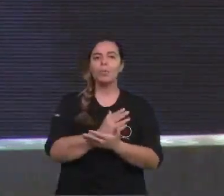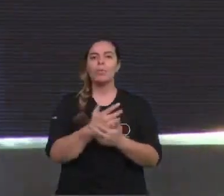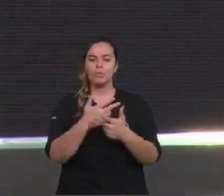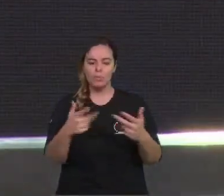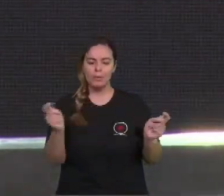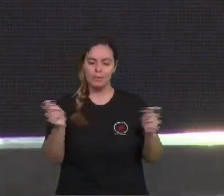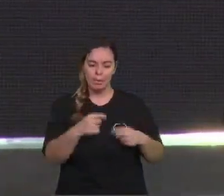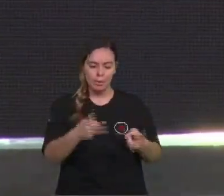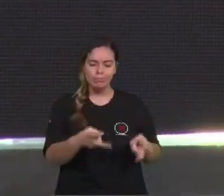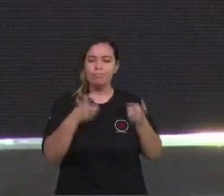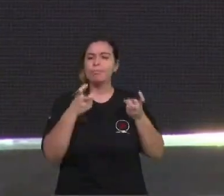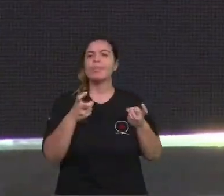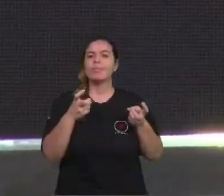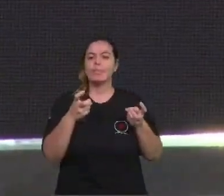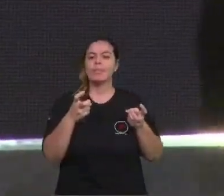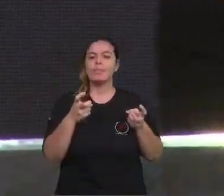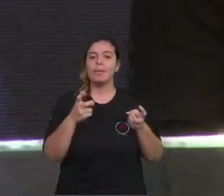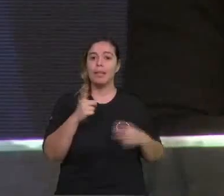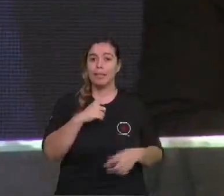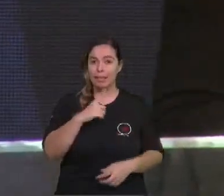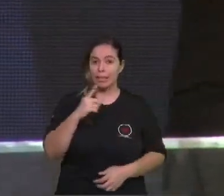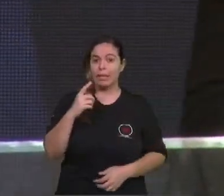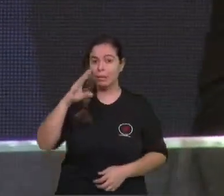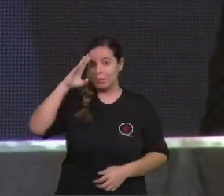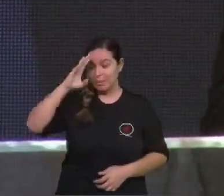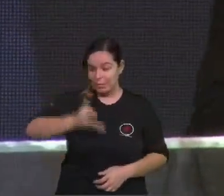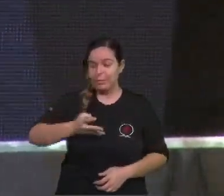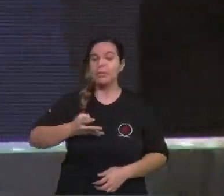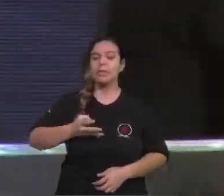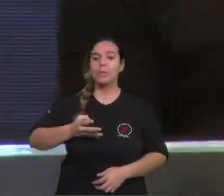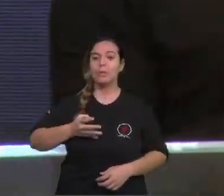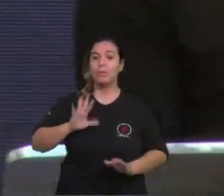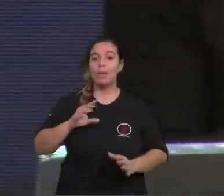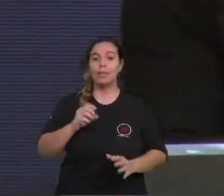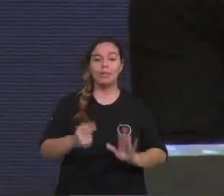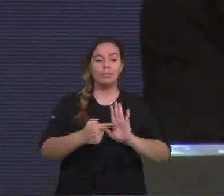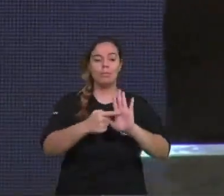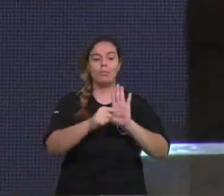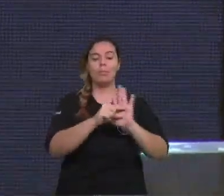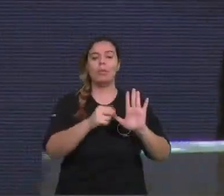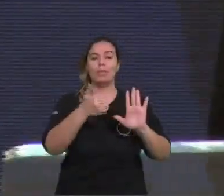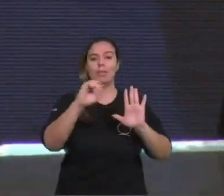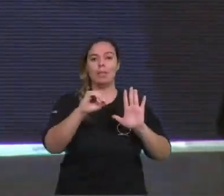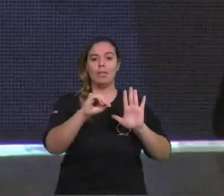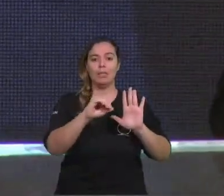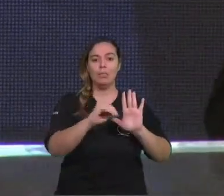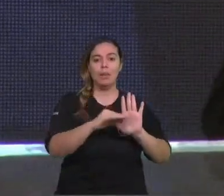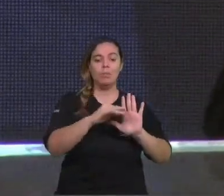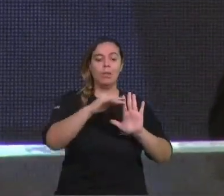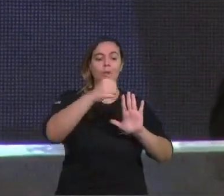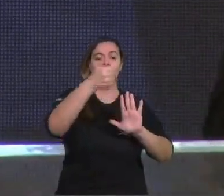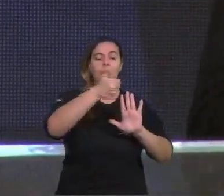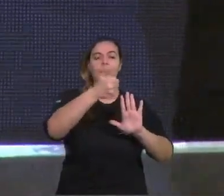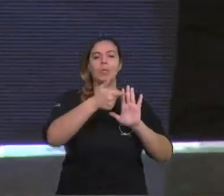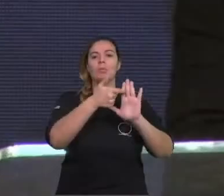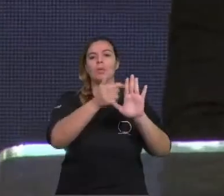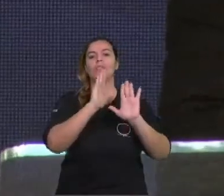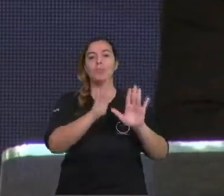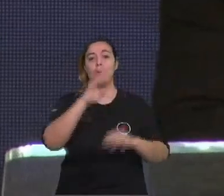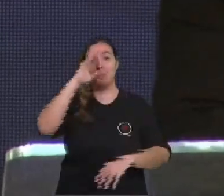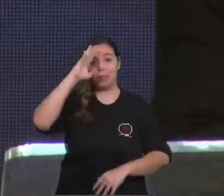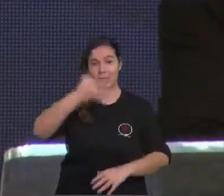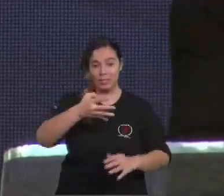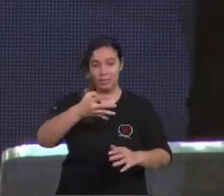observar. Ele sai porque tem uma decisão, que só aparece no verso 10, mas ela começa antes do verso 1. Porque